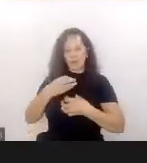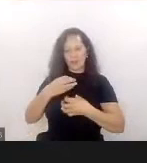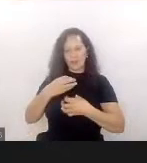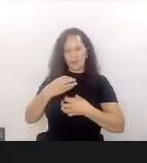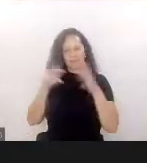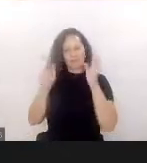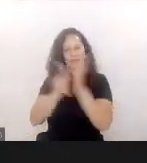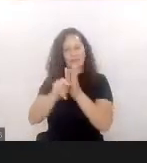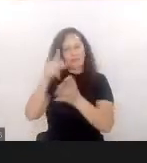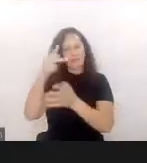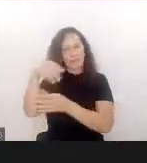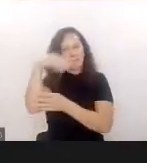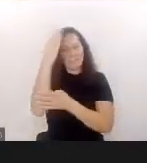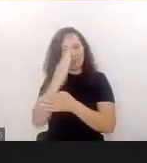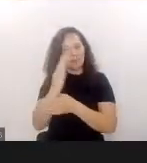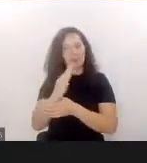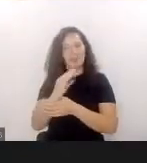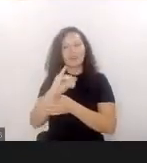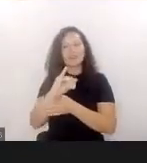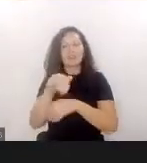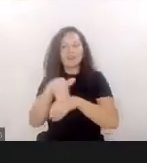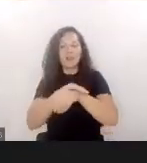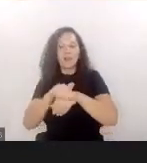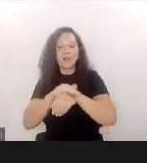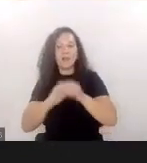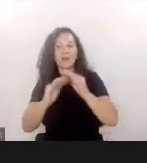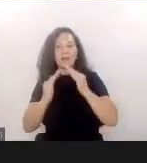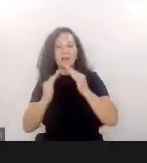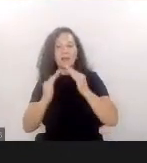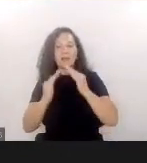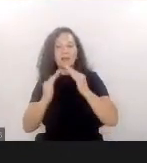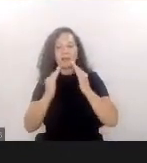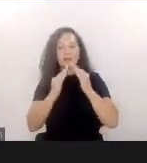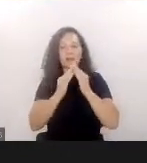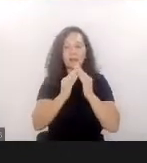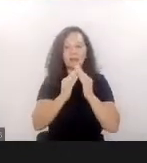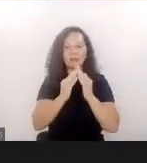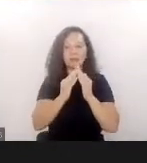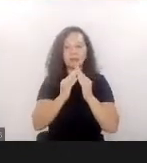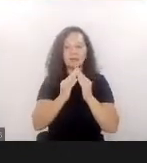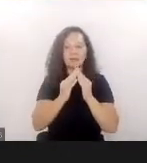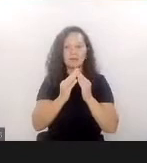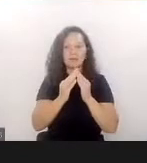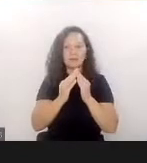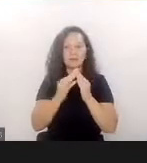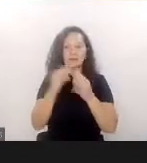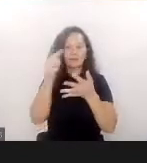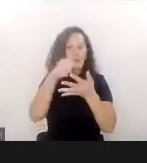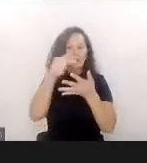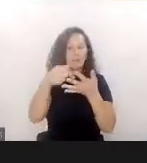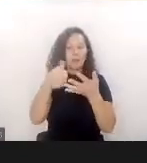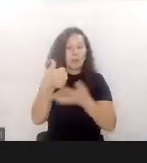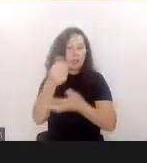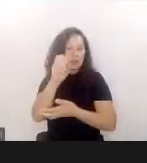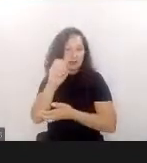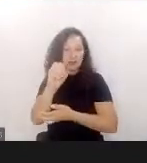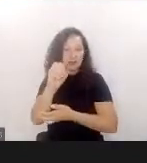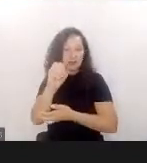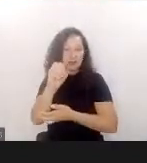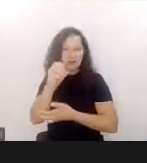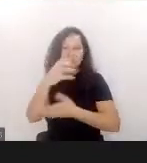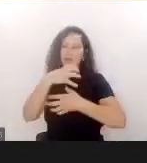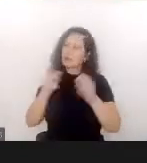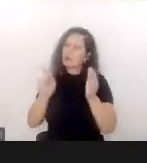moradia subsidiada pelo governo? Então, essas 10 formas, essas 10 faces do Brasil, hoje